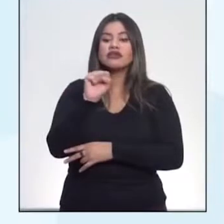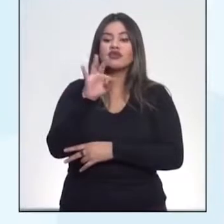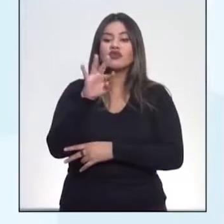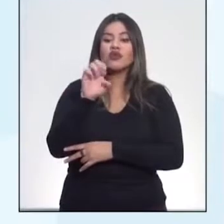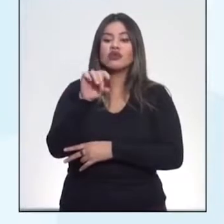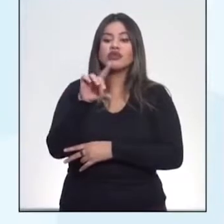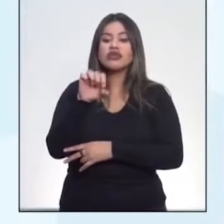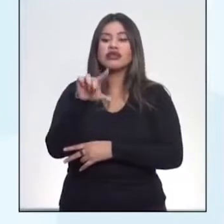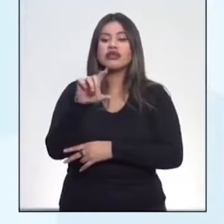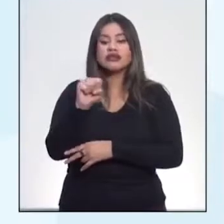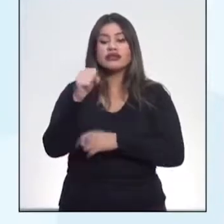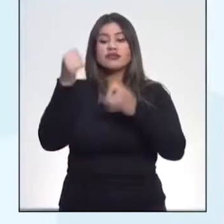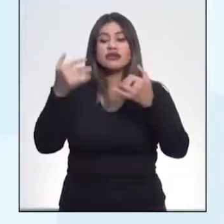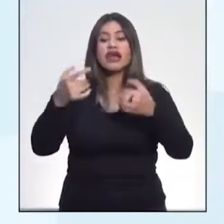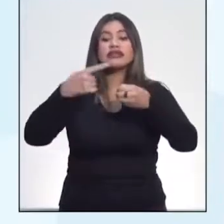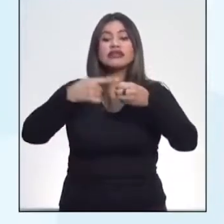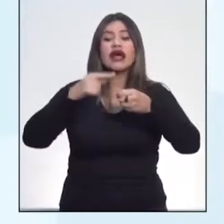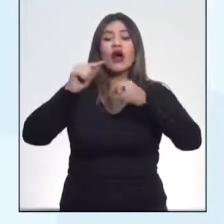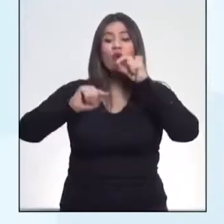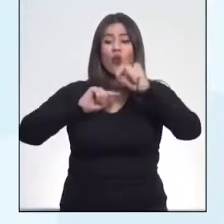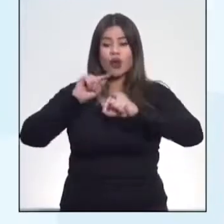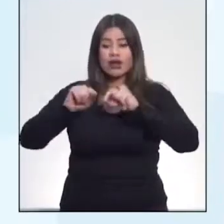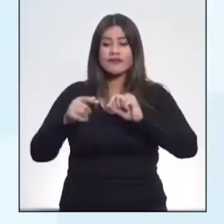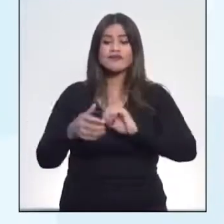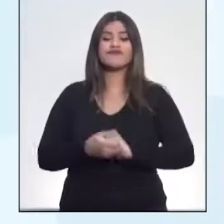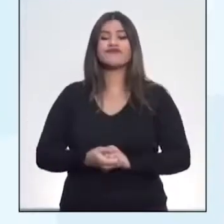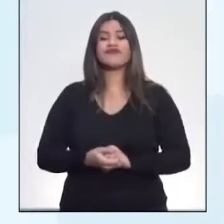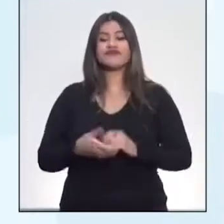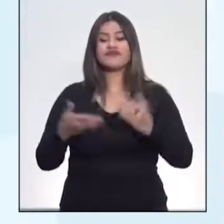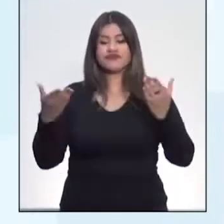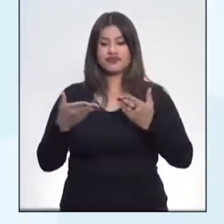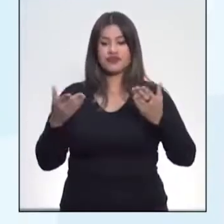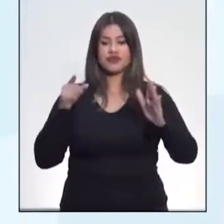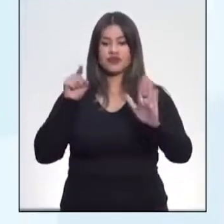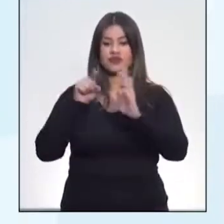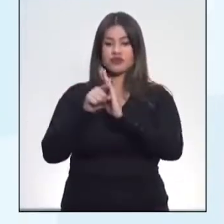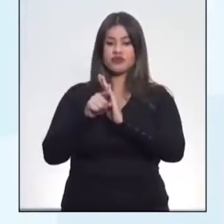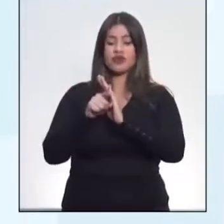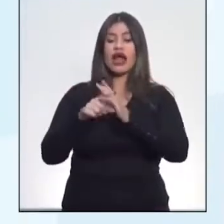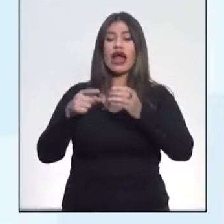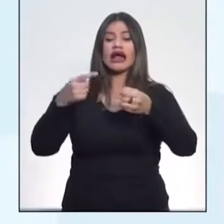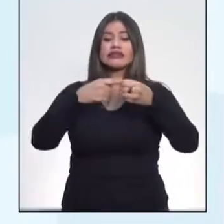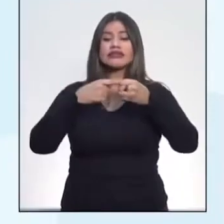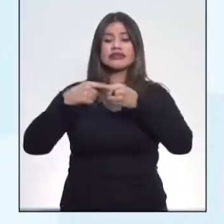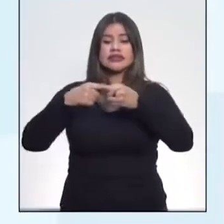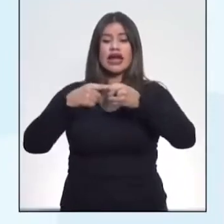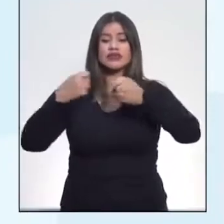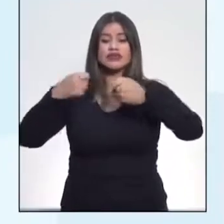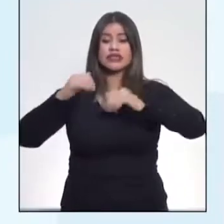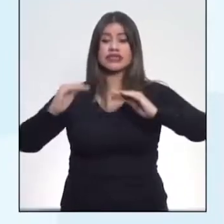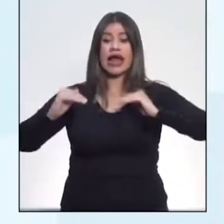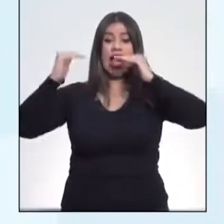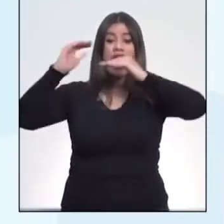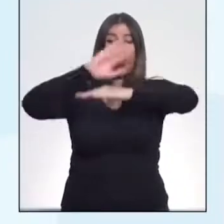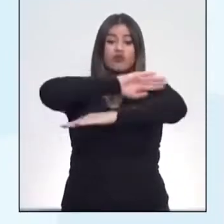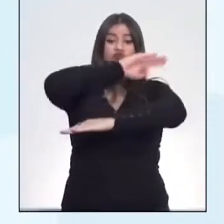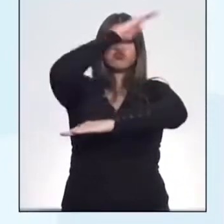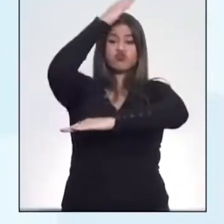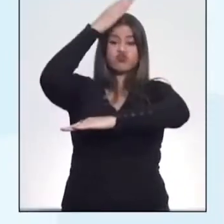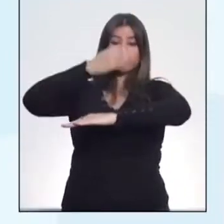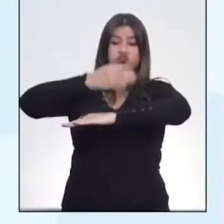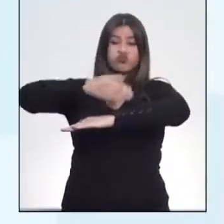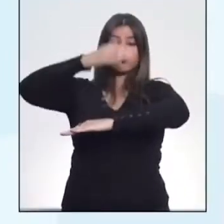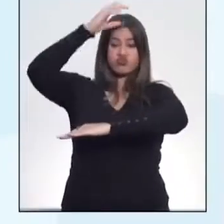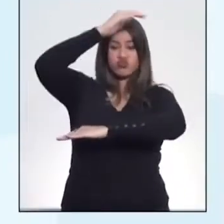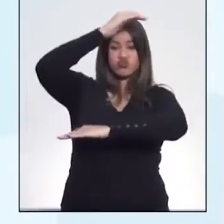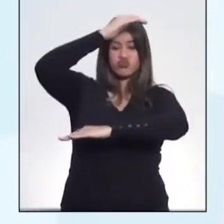ideal e eu vou perguntar para vocês segundo Aristóteles na cidade de aula tem que ter um lugar a alto né Para que o exército